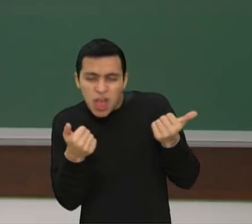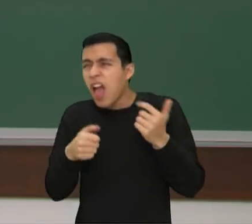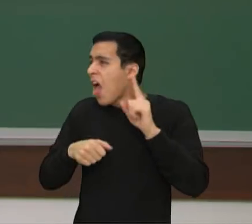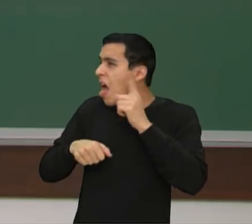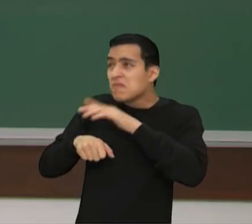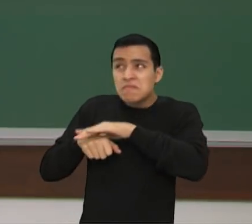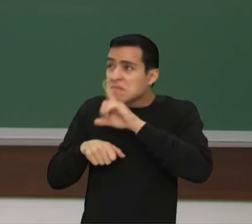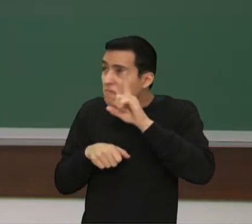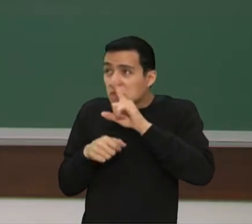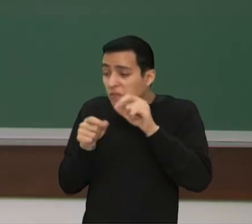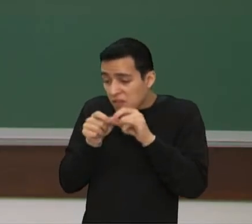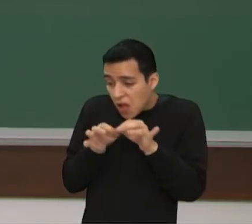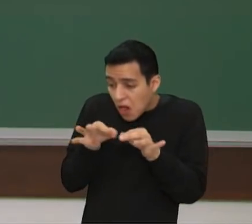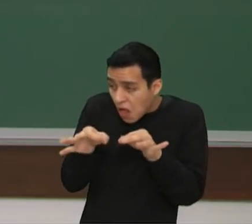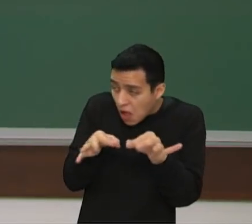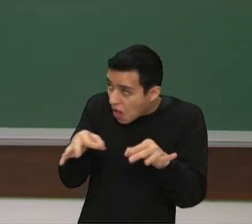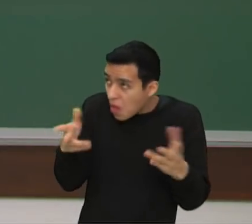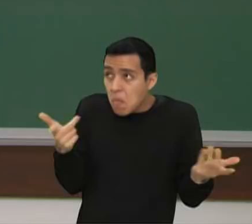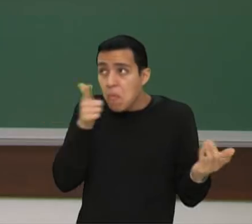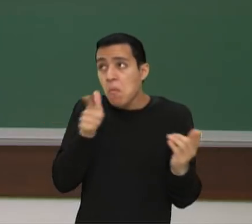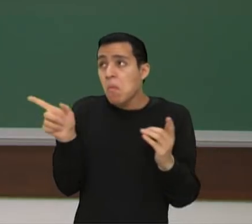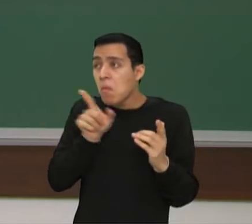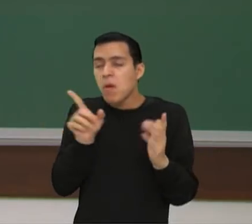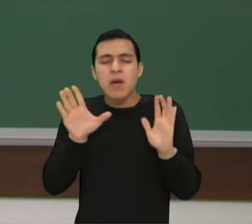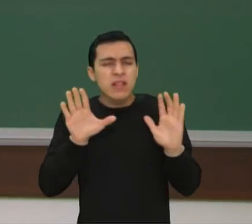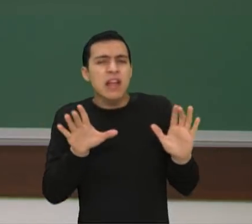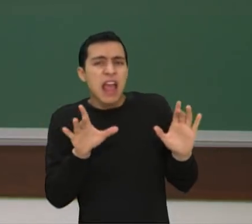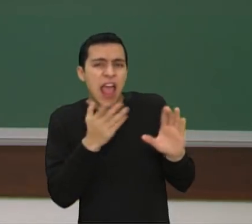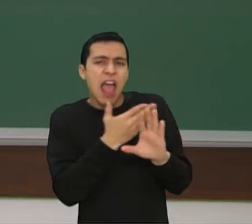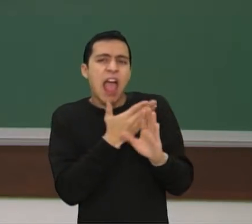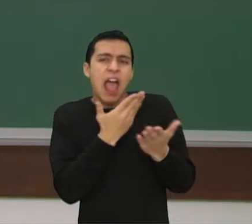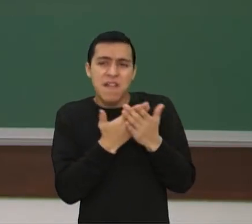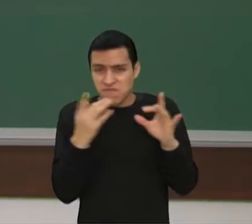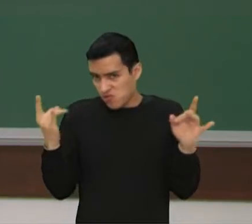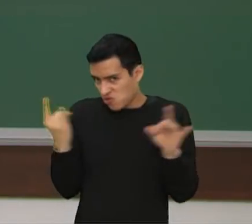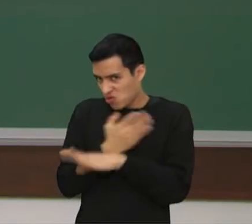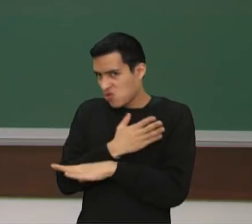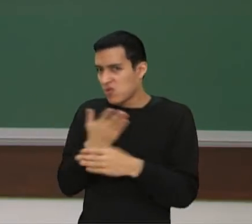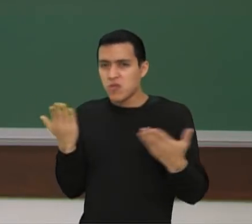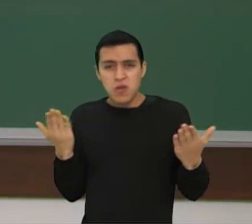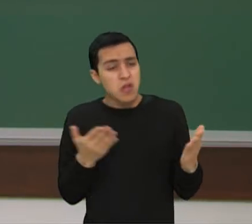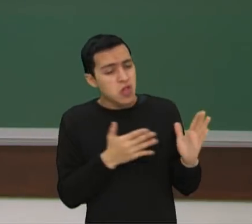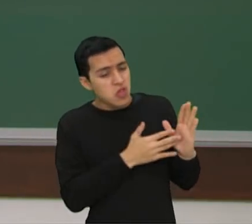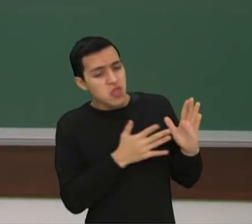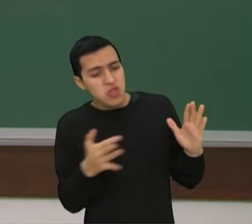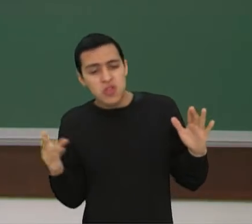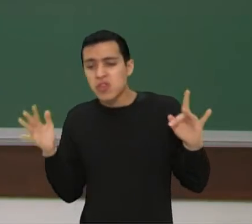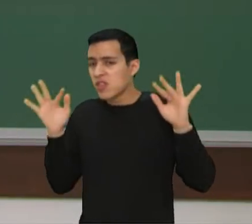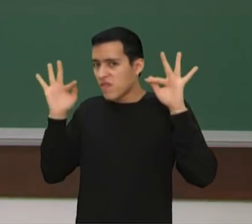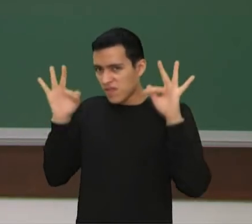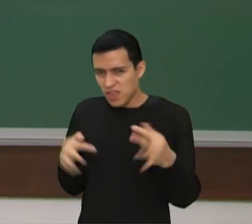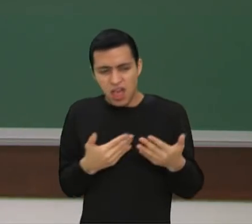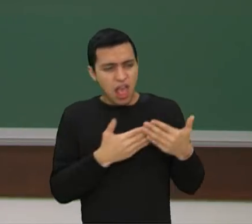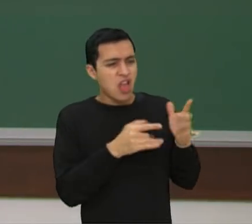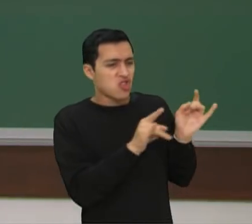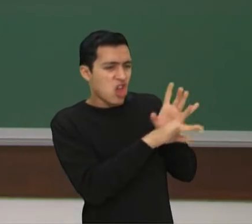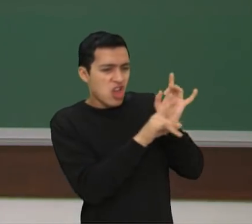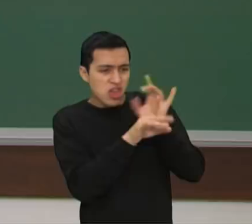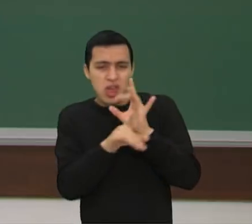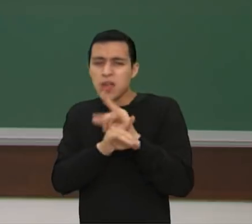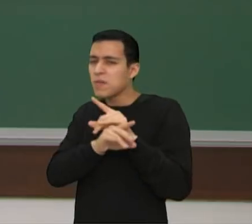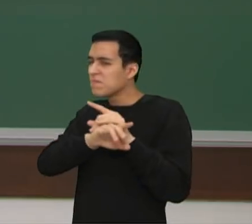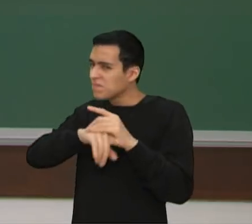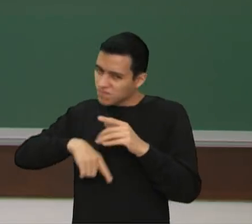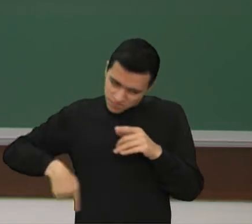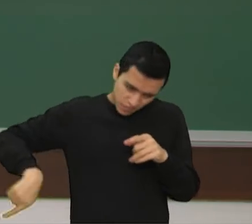tempo de eu fazer as peças, então, olha, assim que acabar a aula, o dia de hoje, né, com todas as aulas que vocês vão acompanhar, logo depois termina